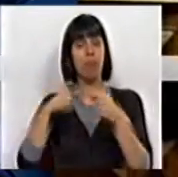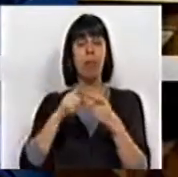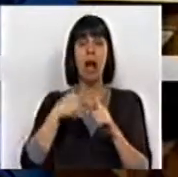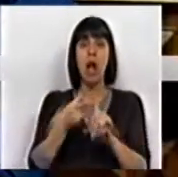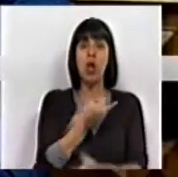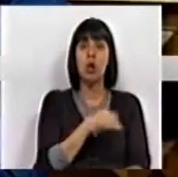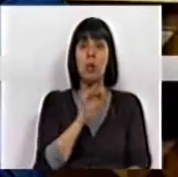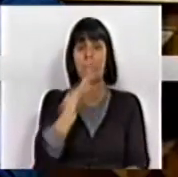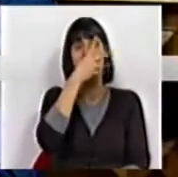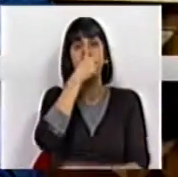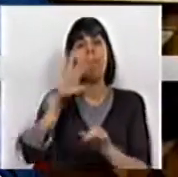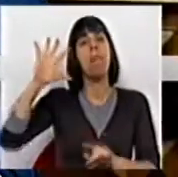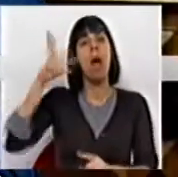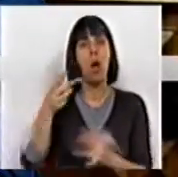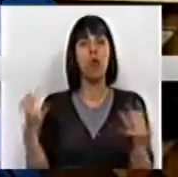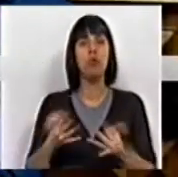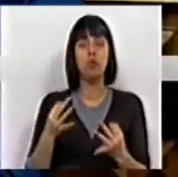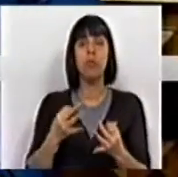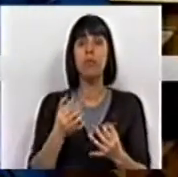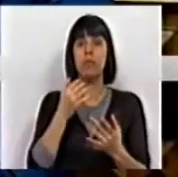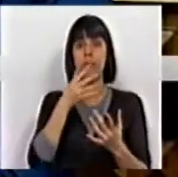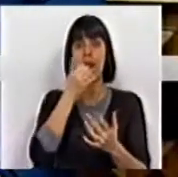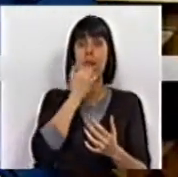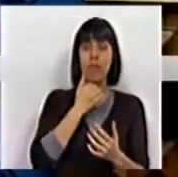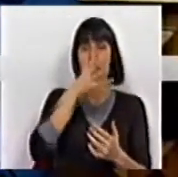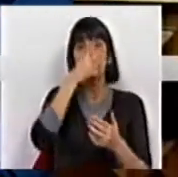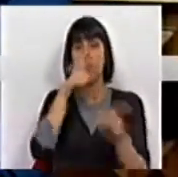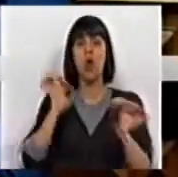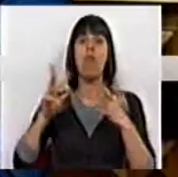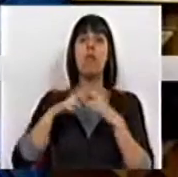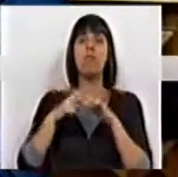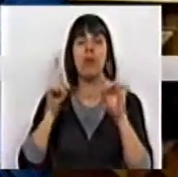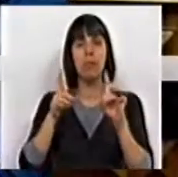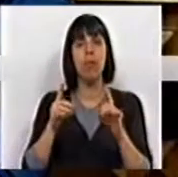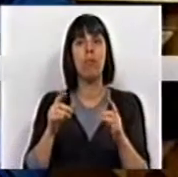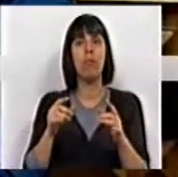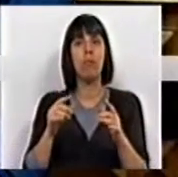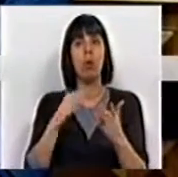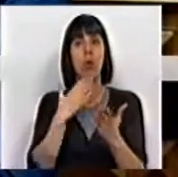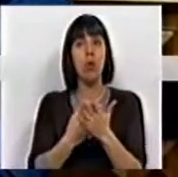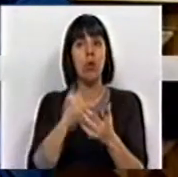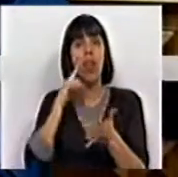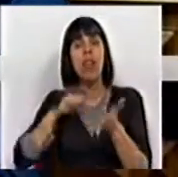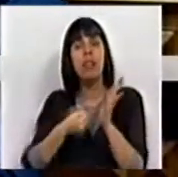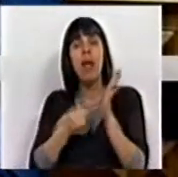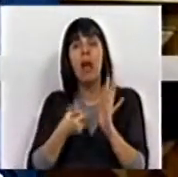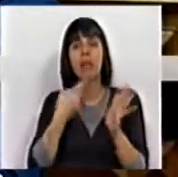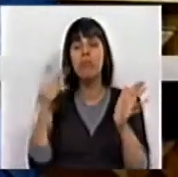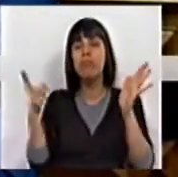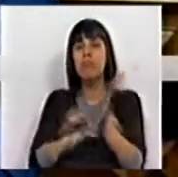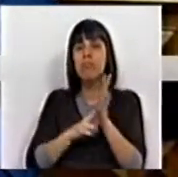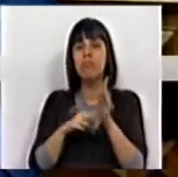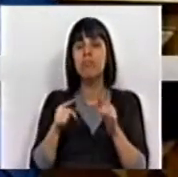de 2014, que felizmente aconteceram e felizmente não houve problemas, é que não permitiu testar se